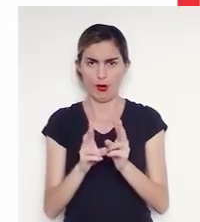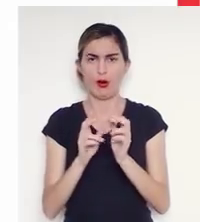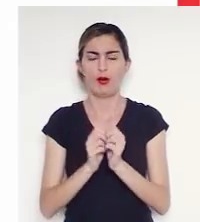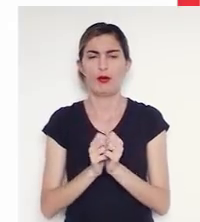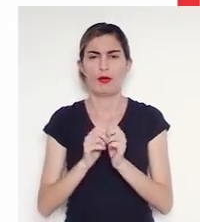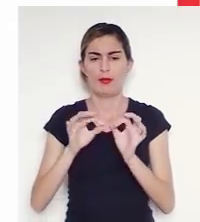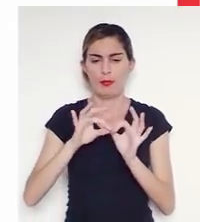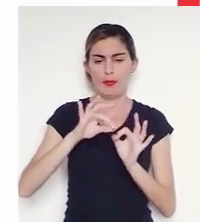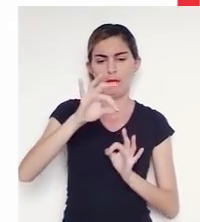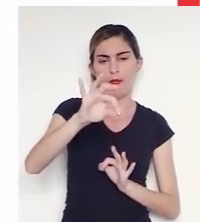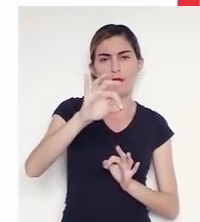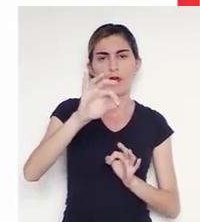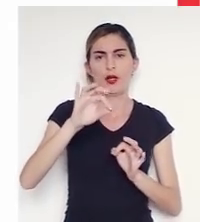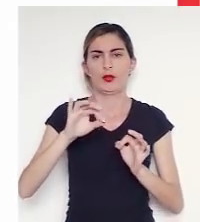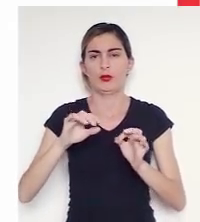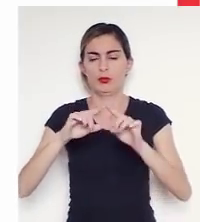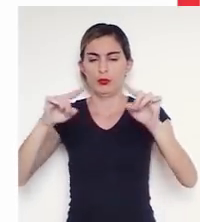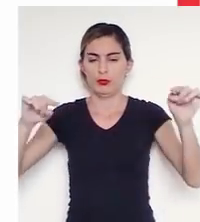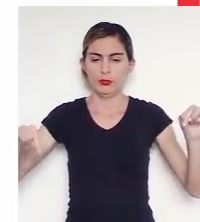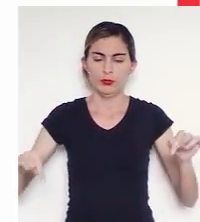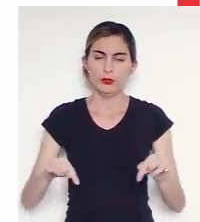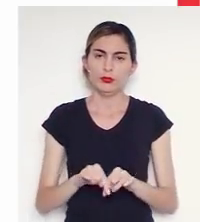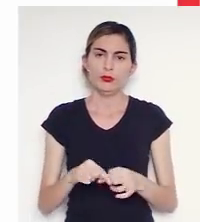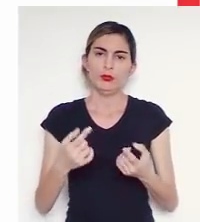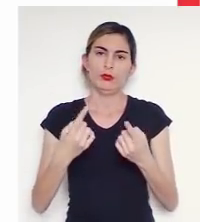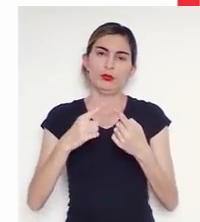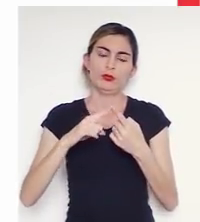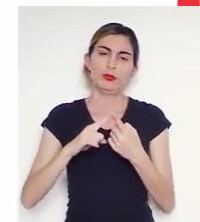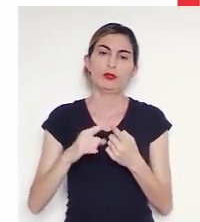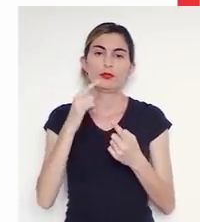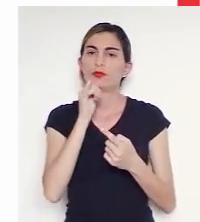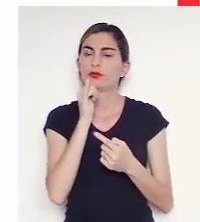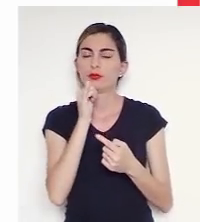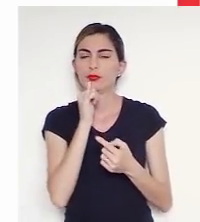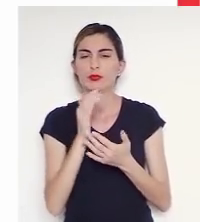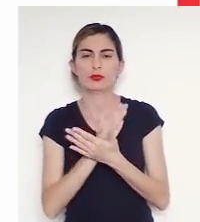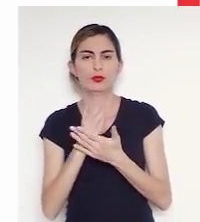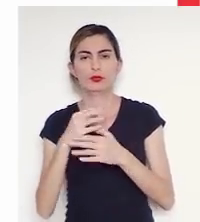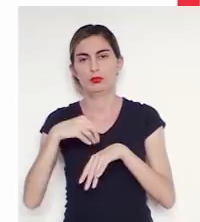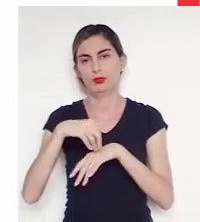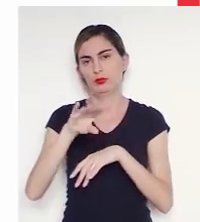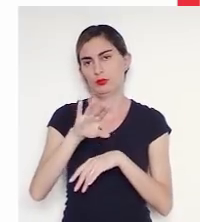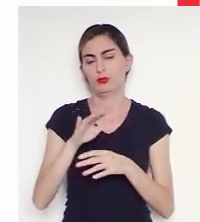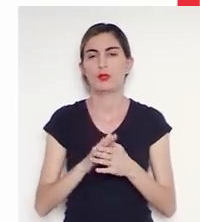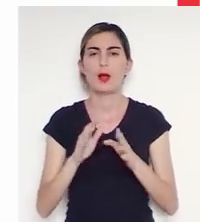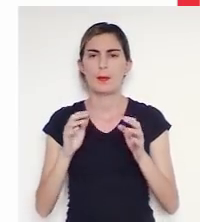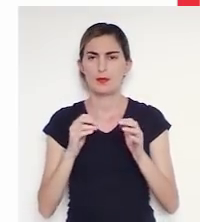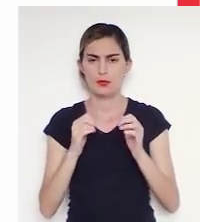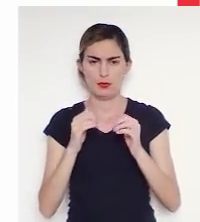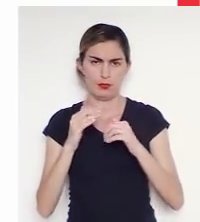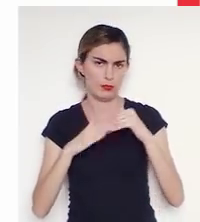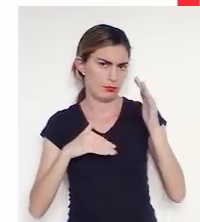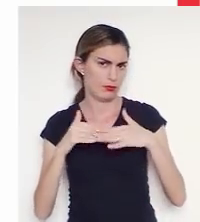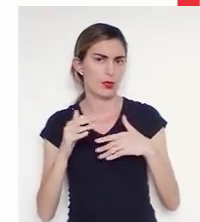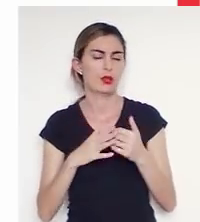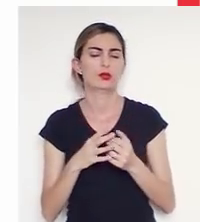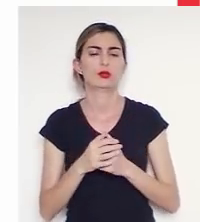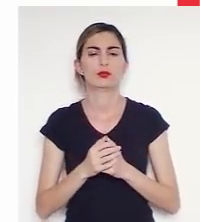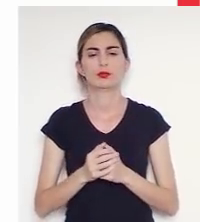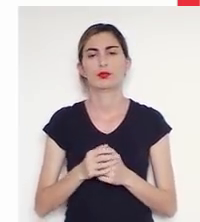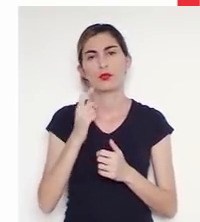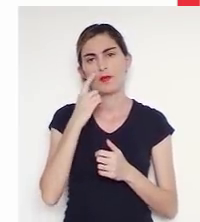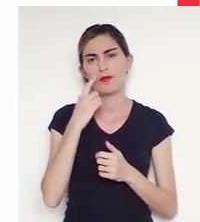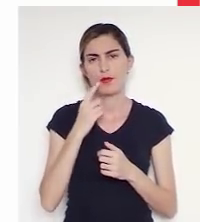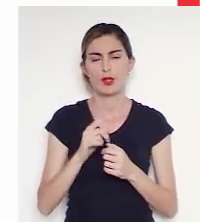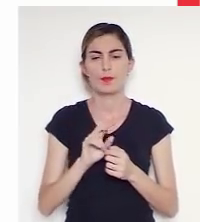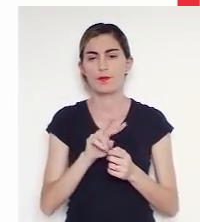ok? Entre metro linear, metro quadrado e metro cúbico. Eu trouxe aqui alguns exemplos para vocês. Tentar ser bem prático aqui, tá bom? Olha